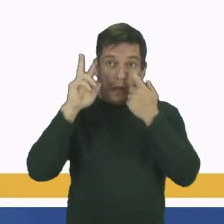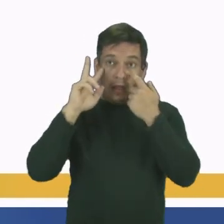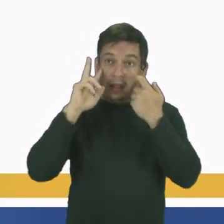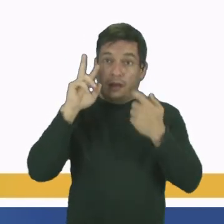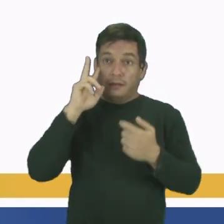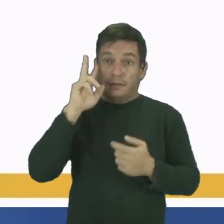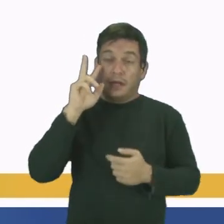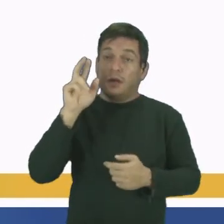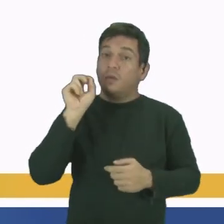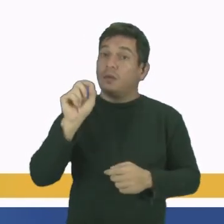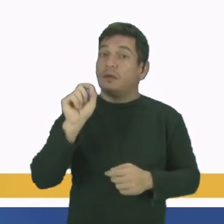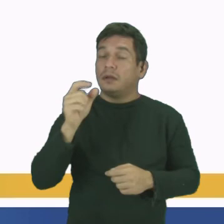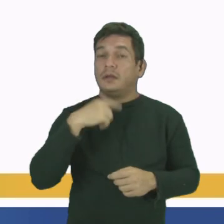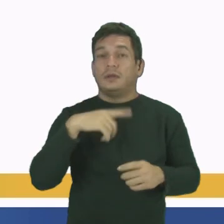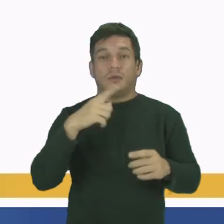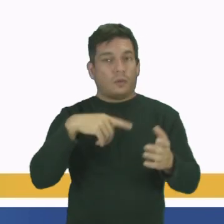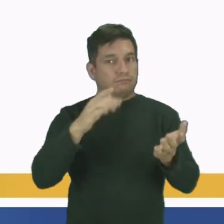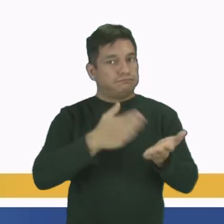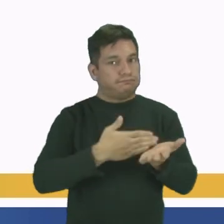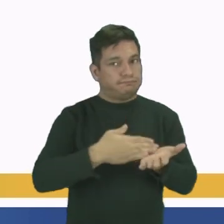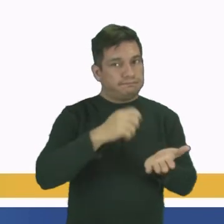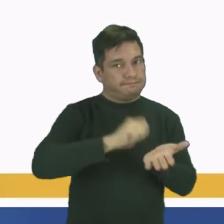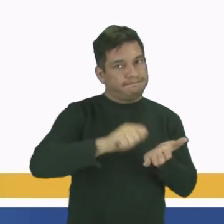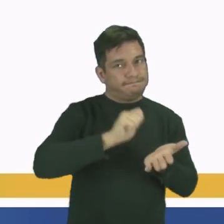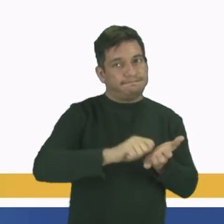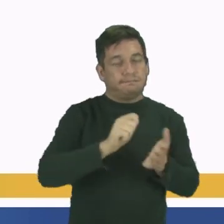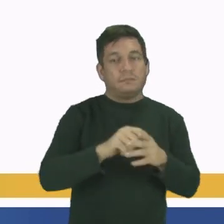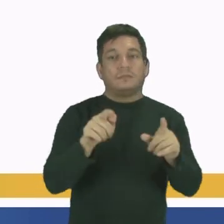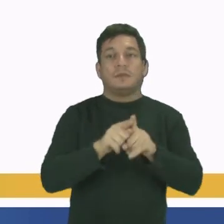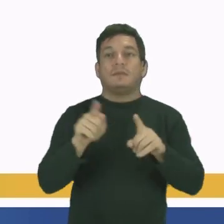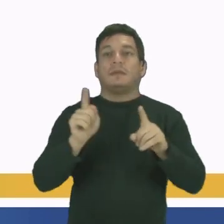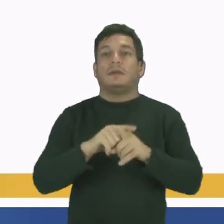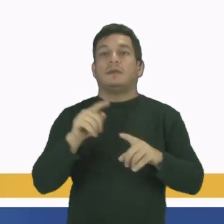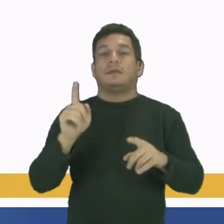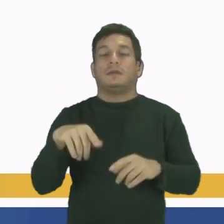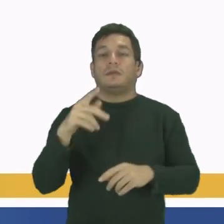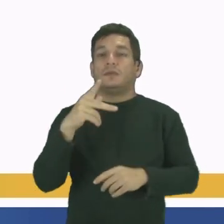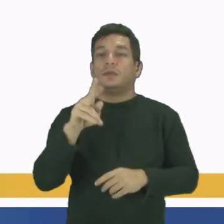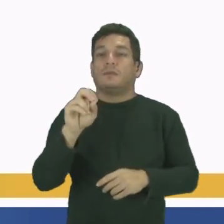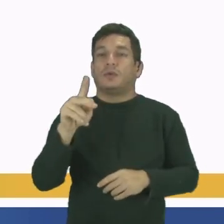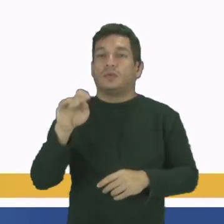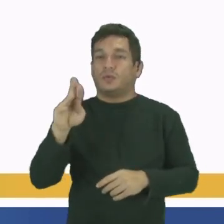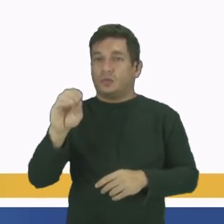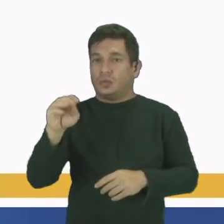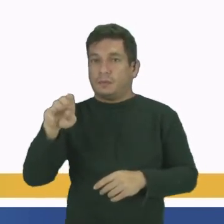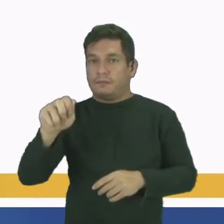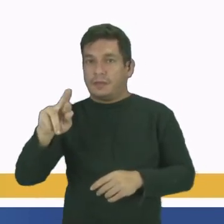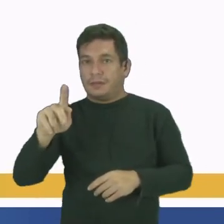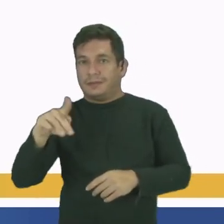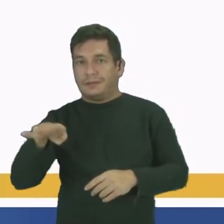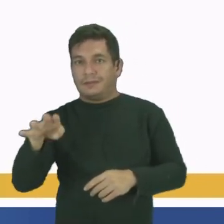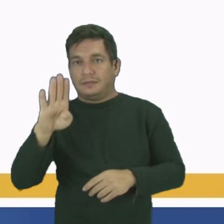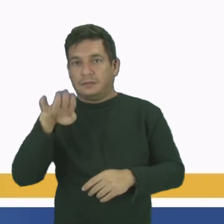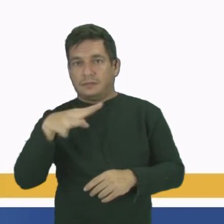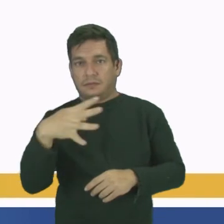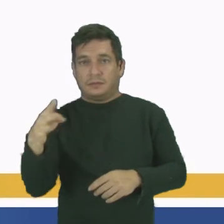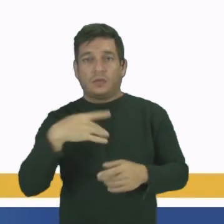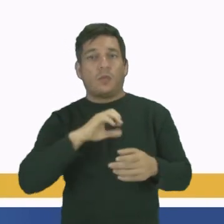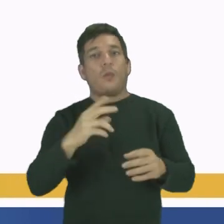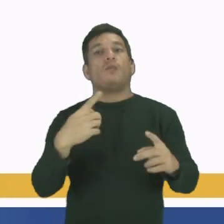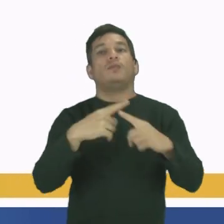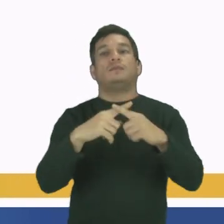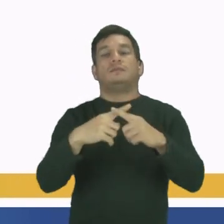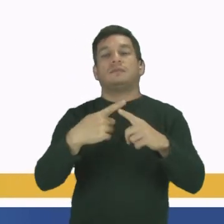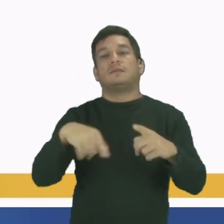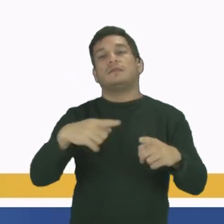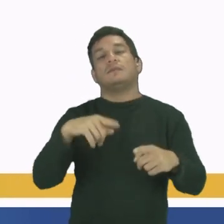lá no seu registro do seu caderno, sobre o produto de matrizes, ou multiplicação de matrizes,